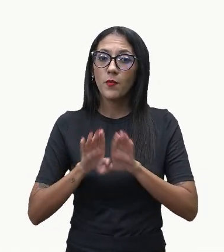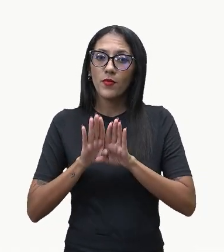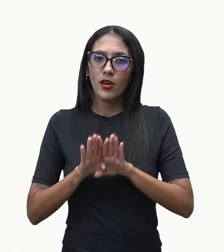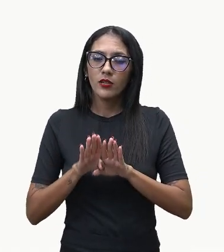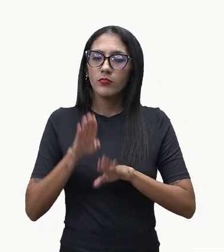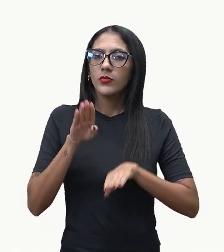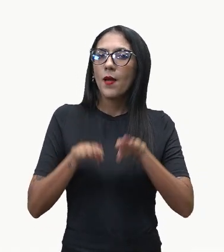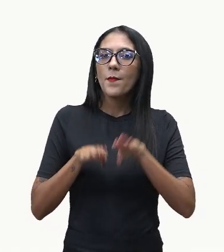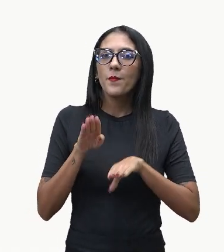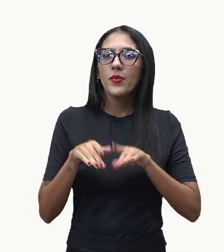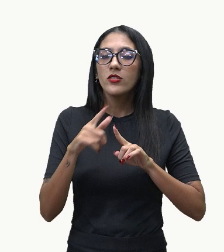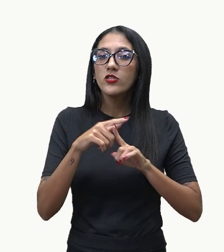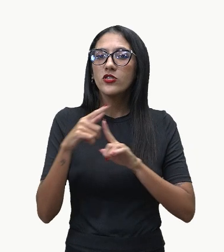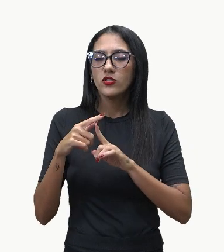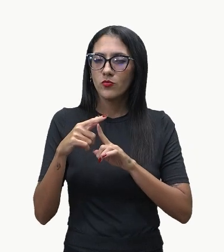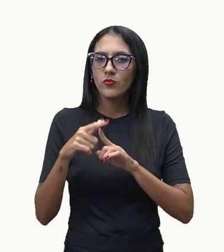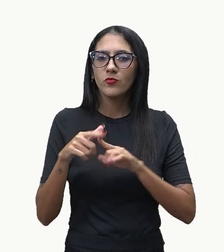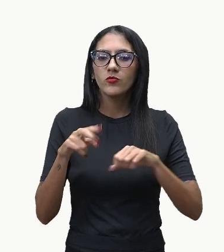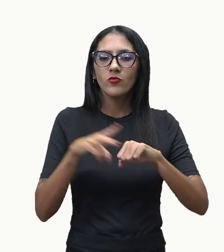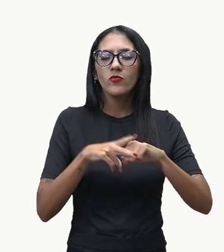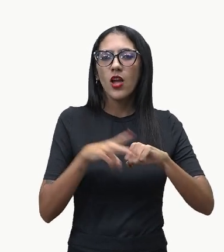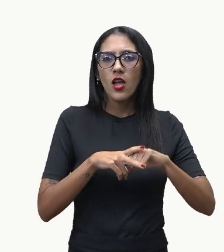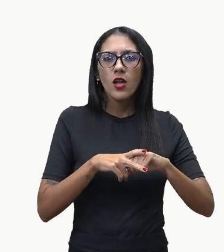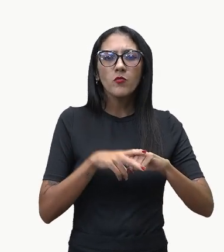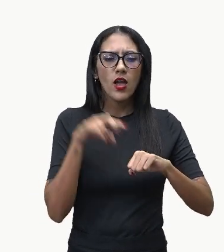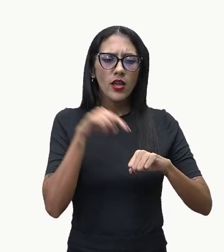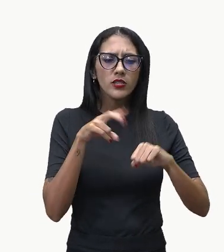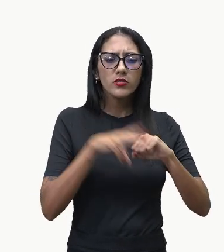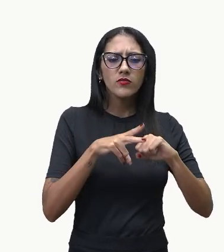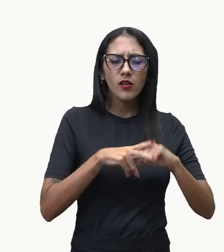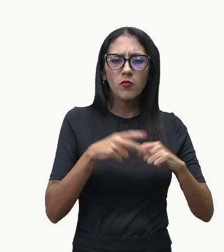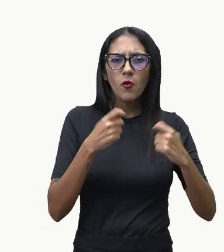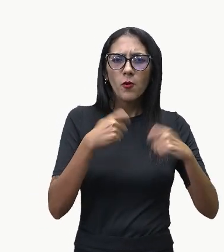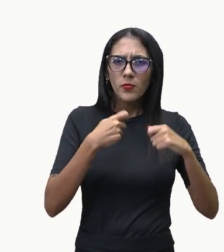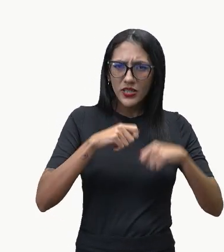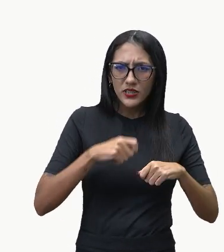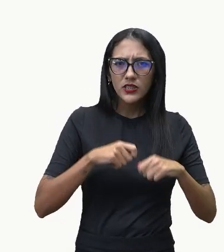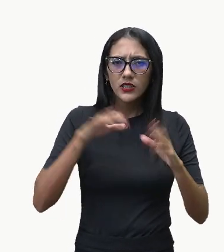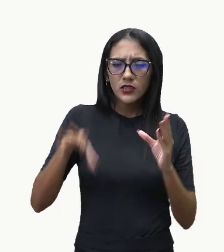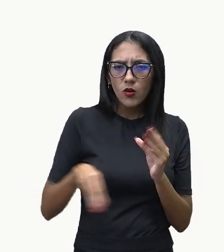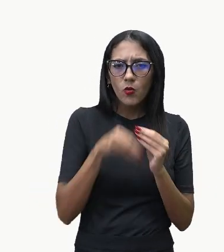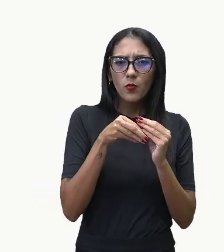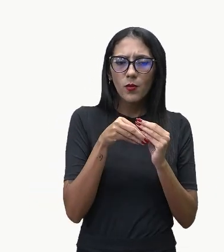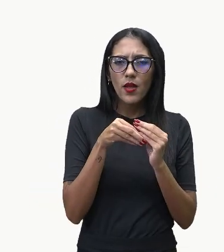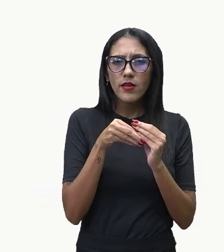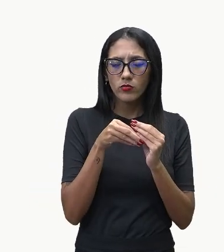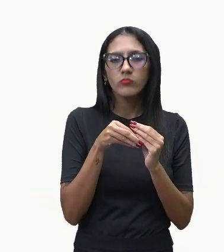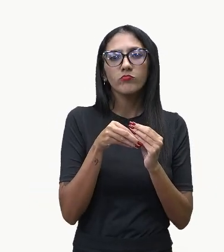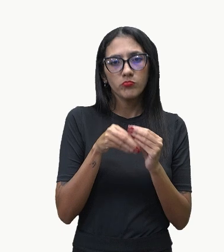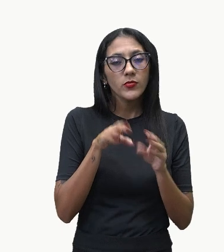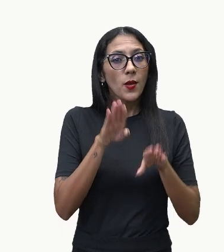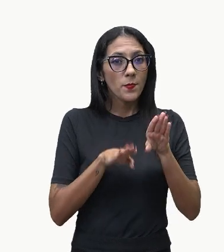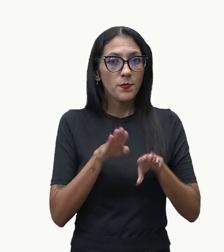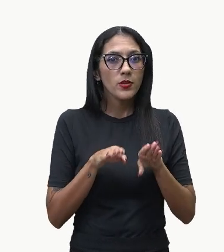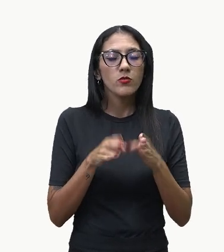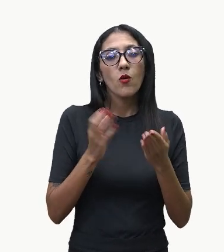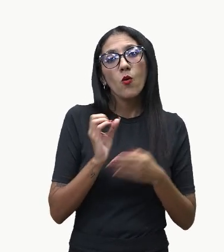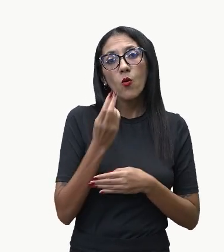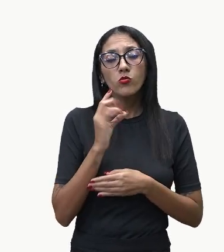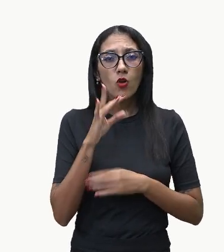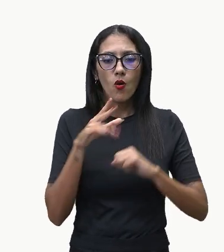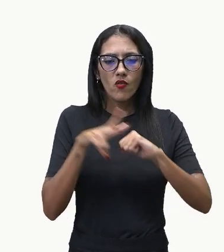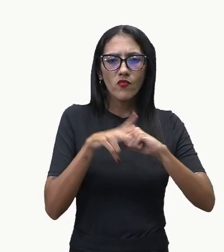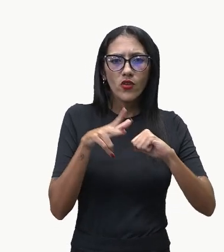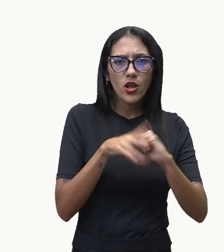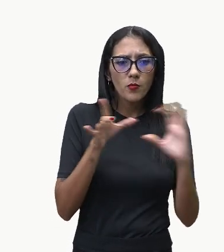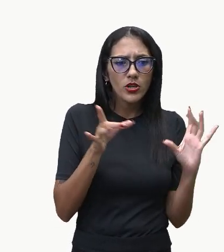é um verbo que pede complemento, é um verbo transitivo, então eu vou com complemento de verbo. Mas se é um verbo de ligação, aí eu vou